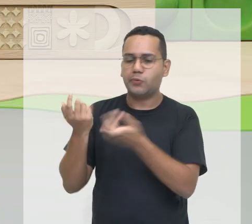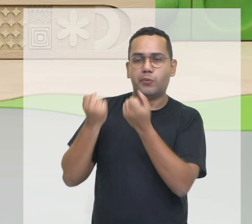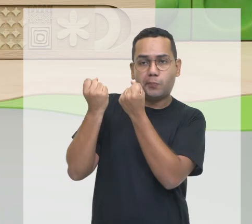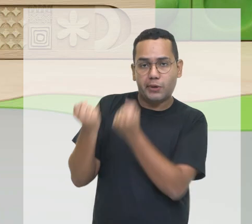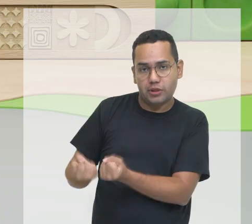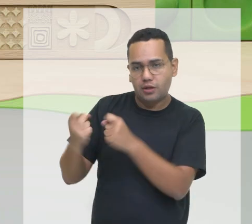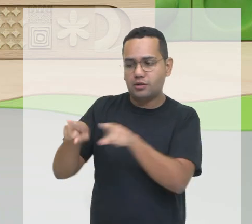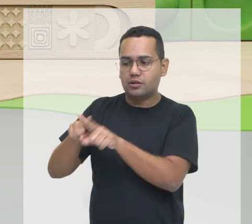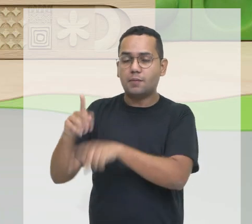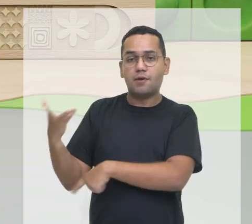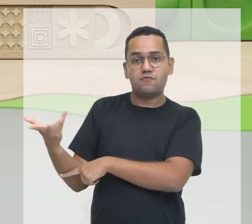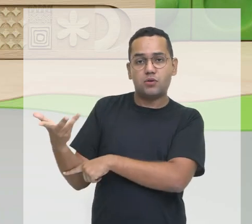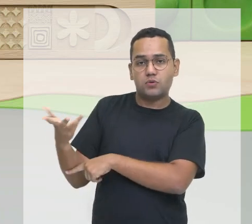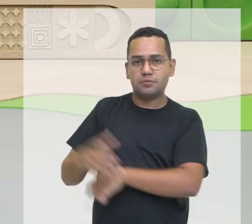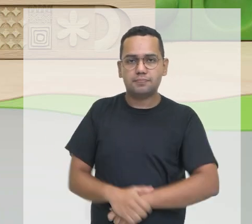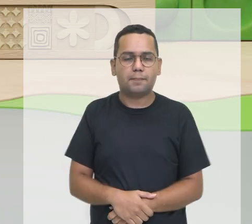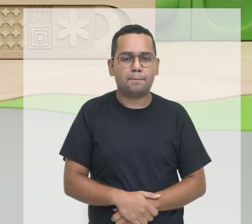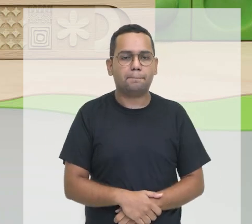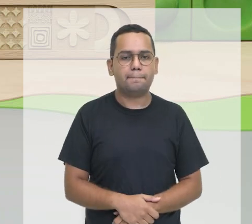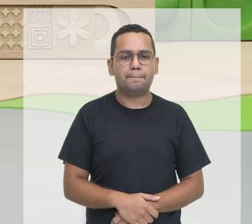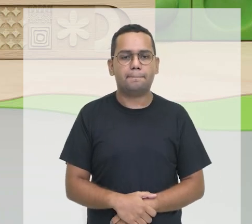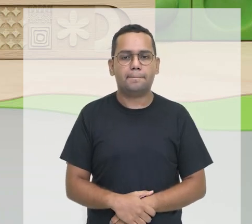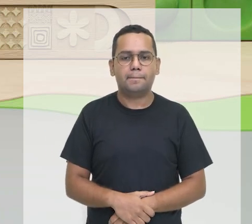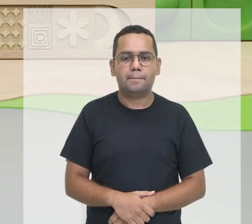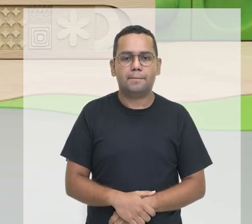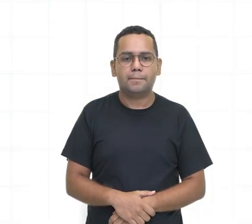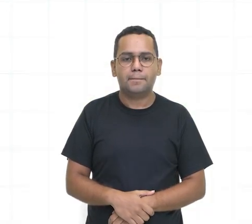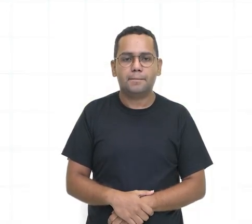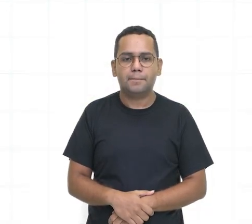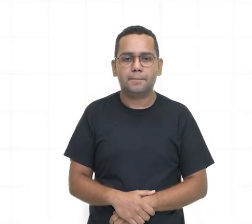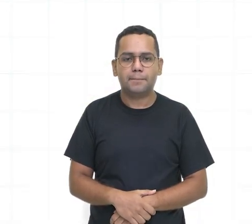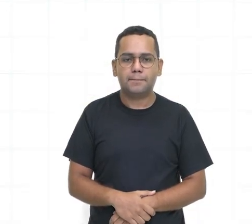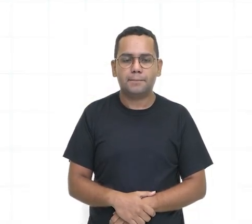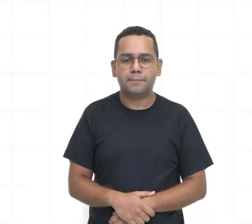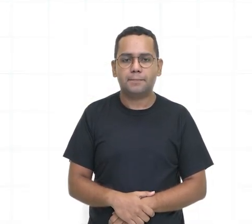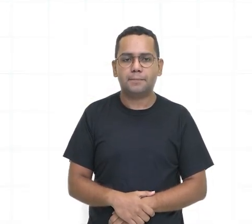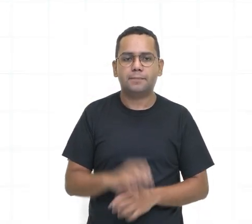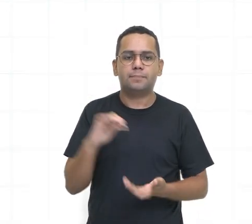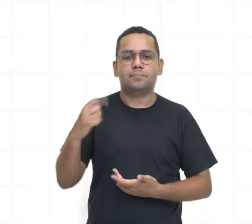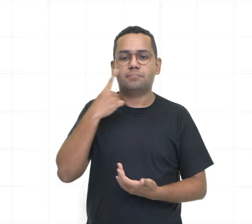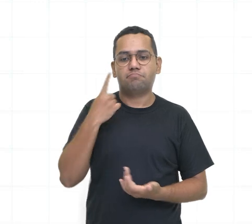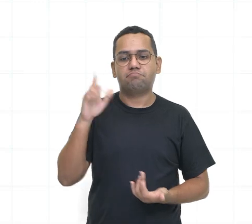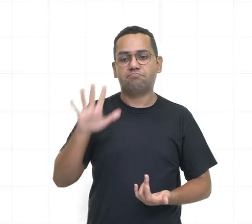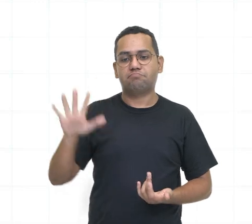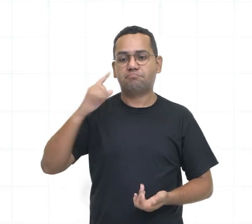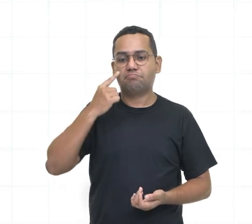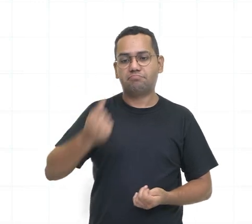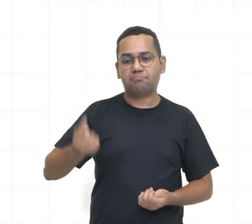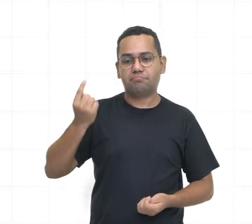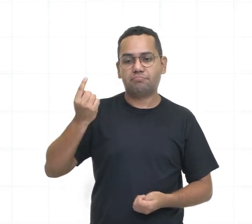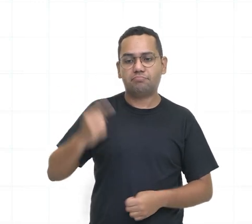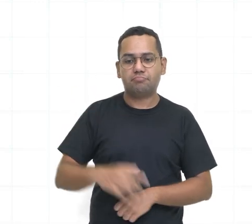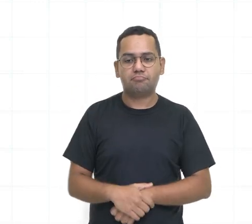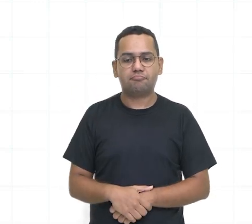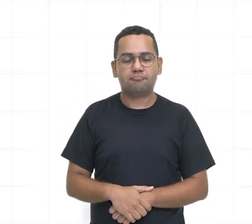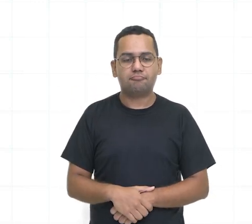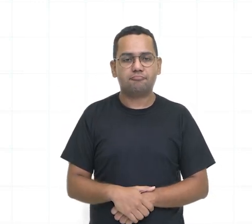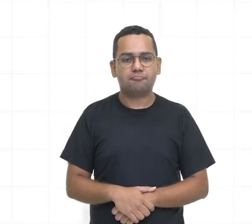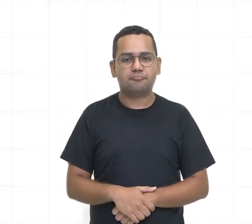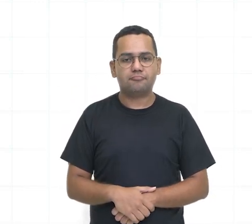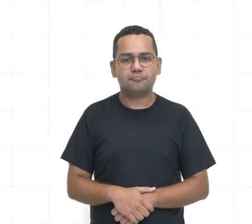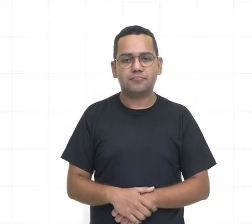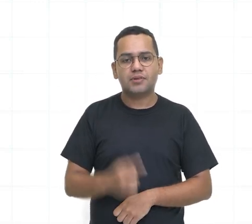até mesmo a sua velocidade. Perceba nessa imagem aqui que eu trago o espectro de